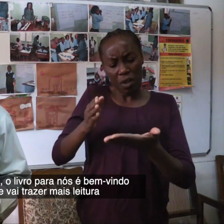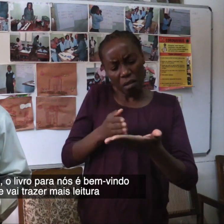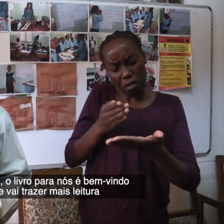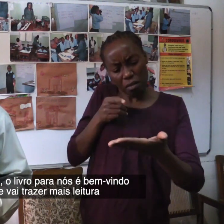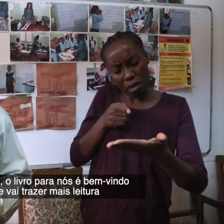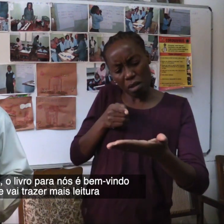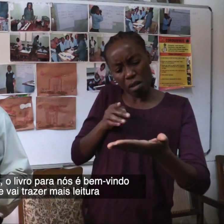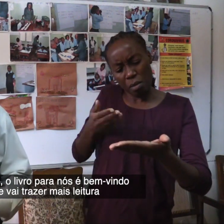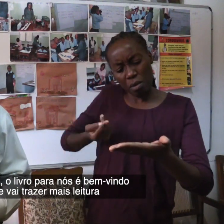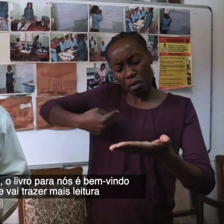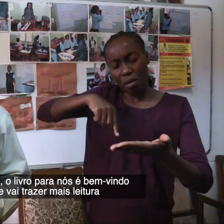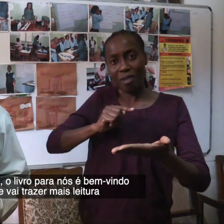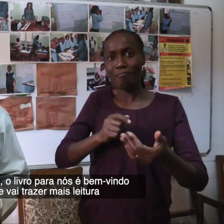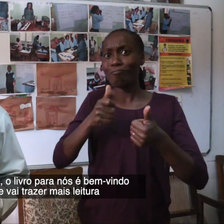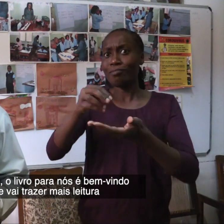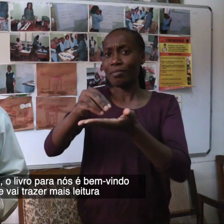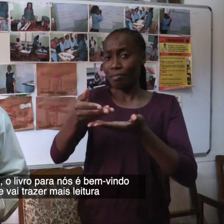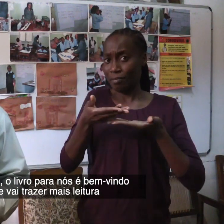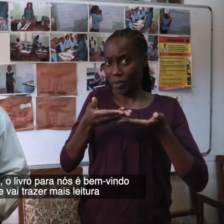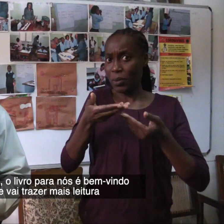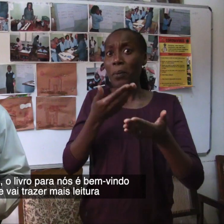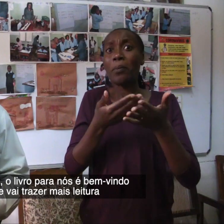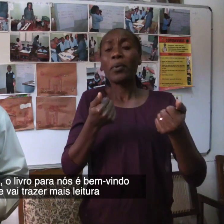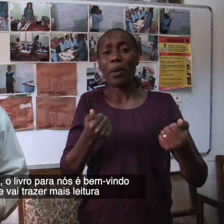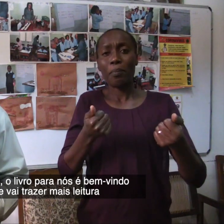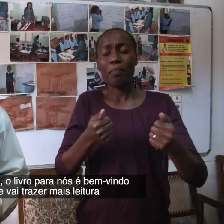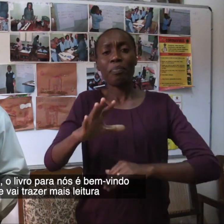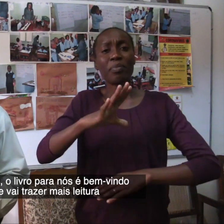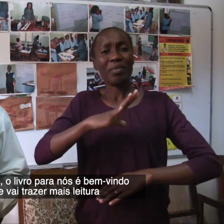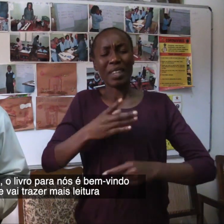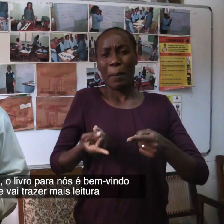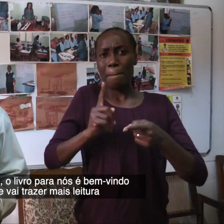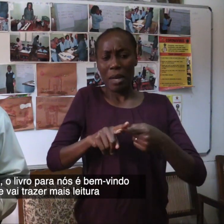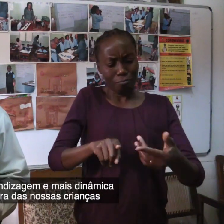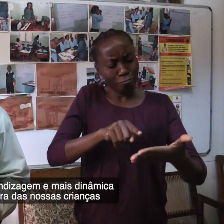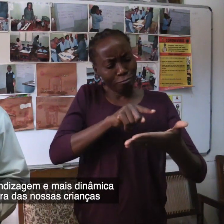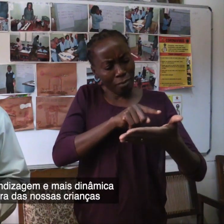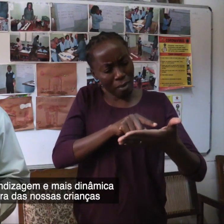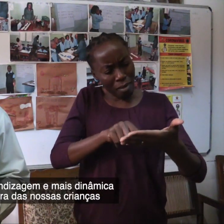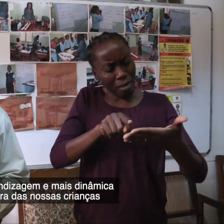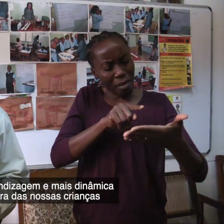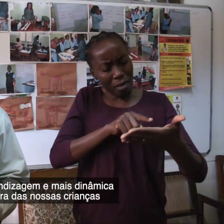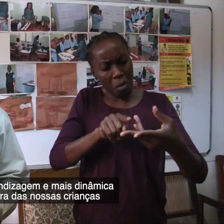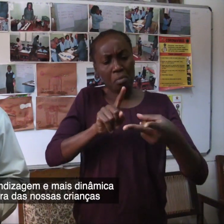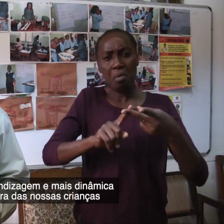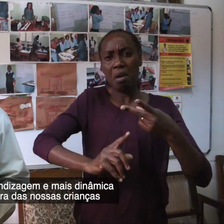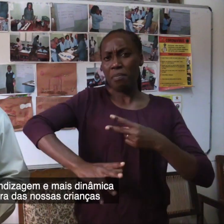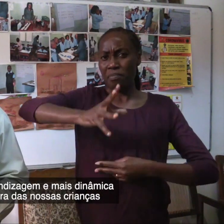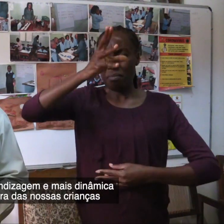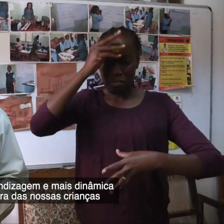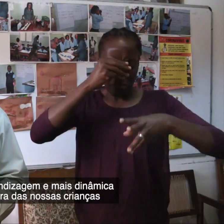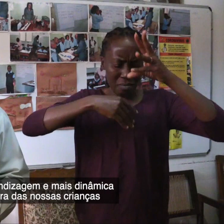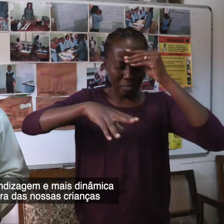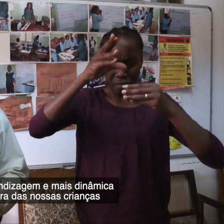nós, é bem-vindo, porque é porque vai trazer mais leitura, mais aprendizagem, mais